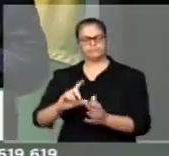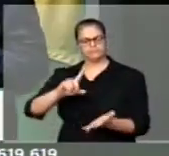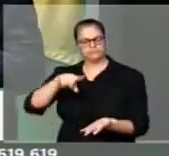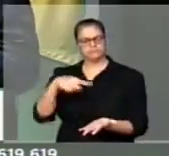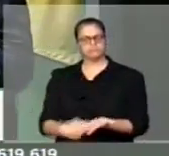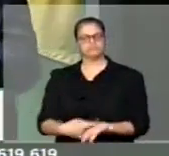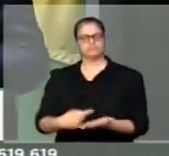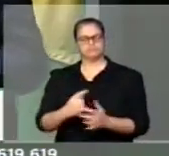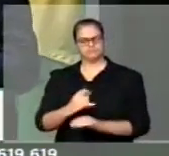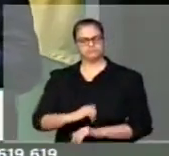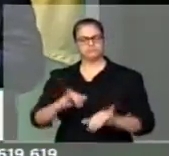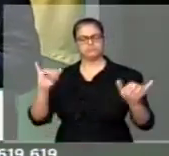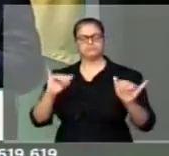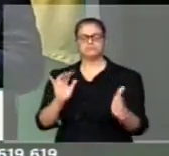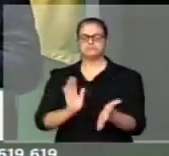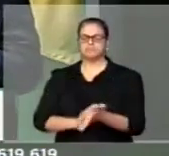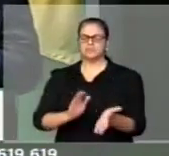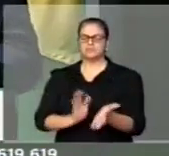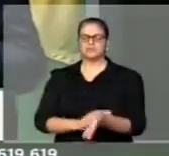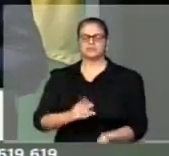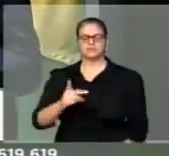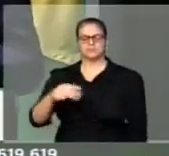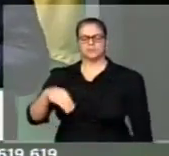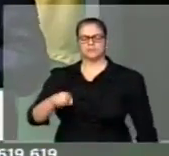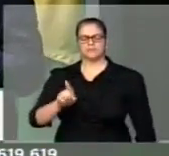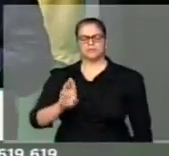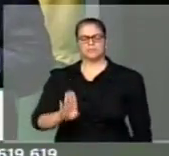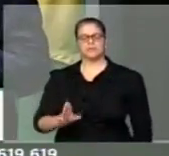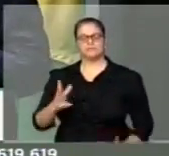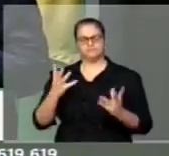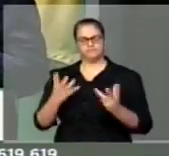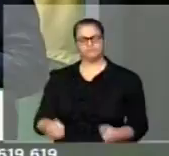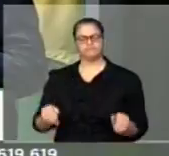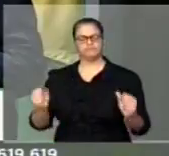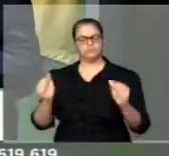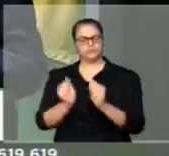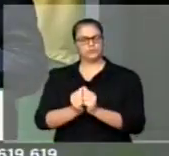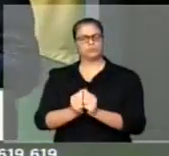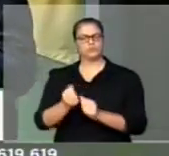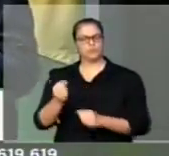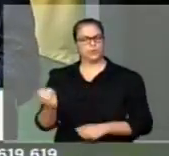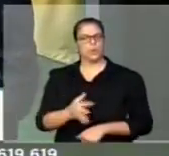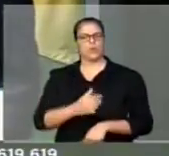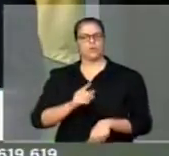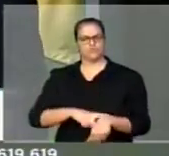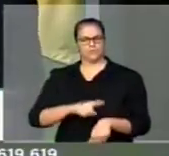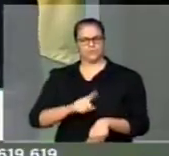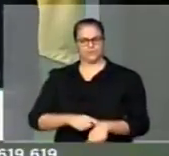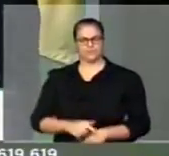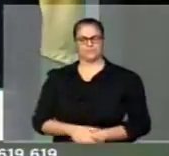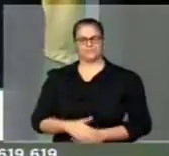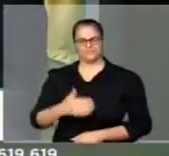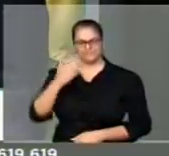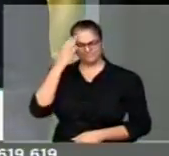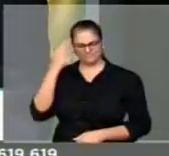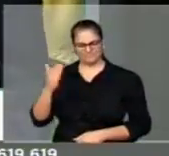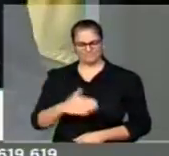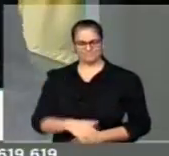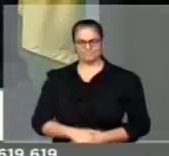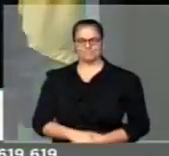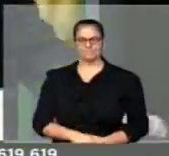PMDB e temos a certeza de que marcharemos juntos nesse novo momento histórico que o Brasil nos chama. Muito obrigado, senhor presidente.